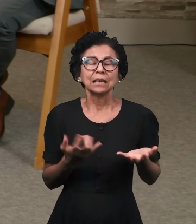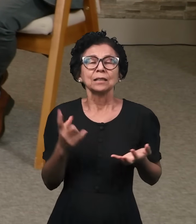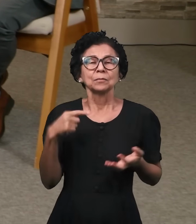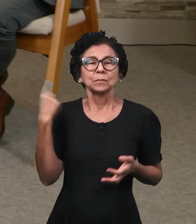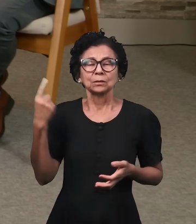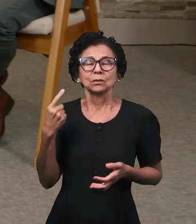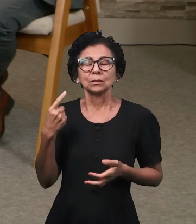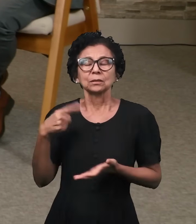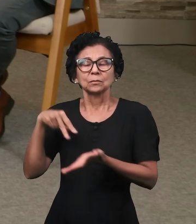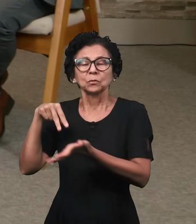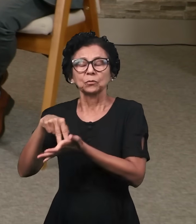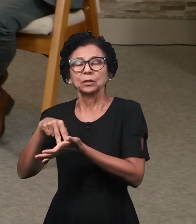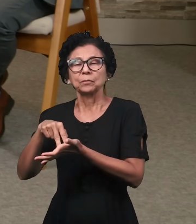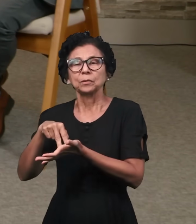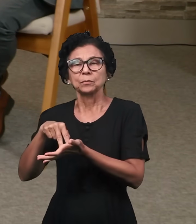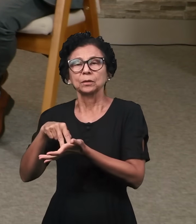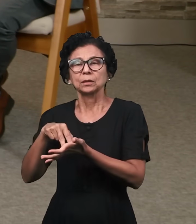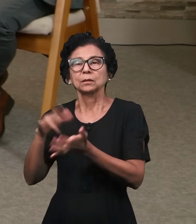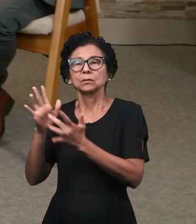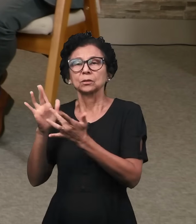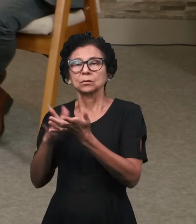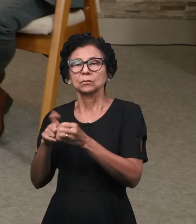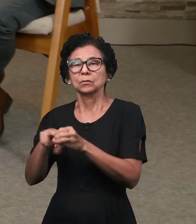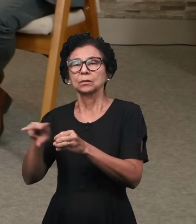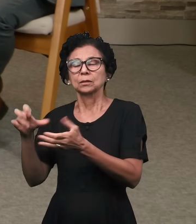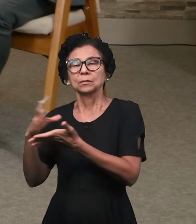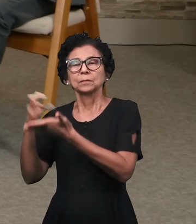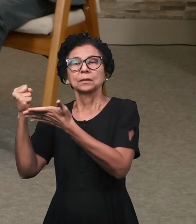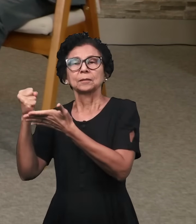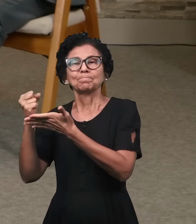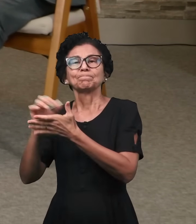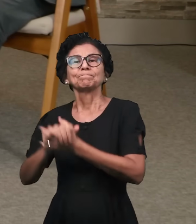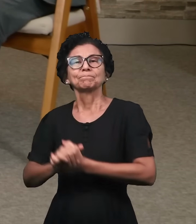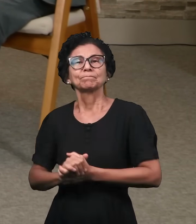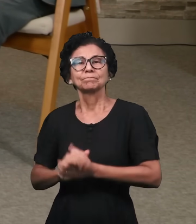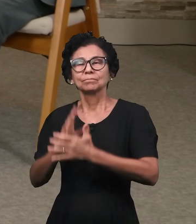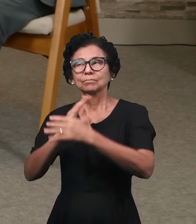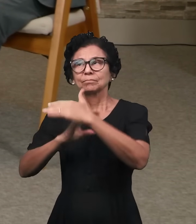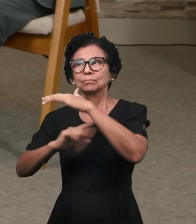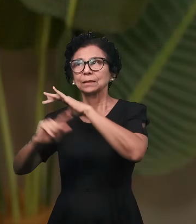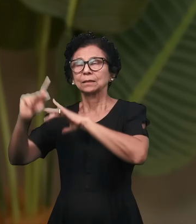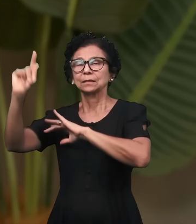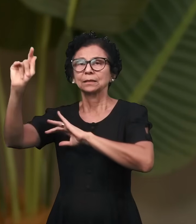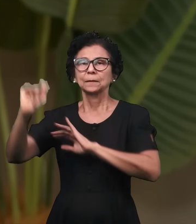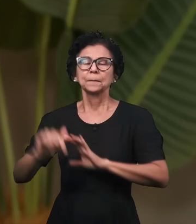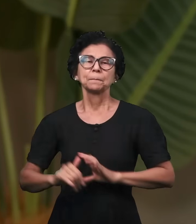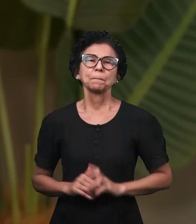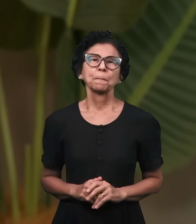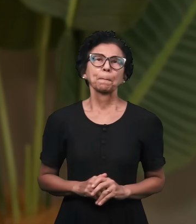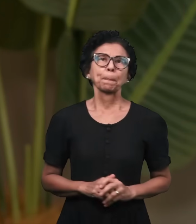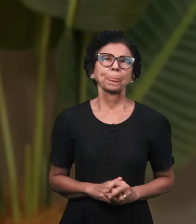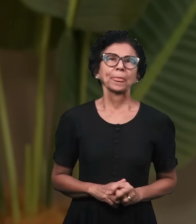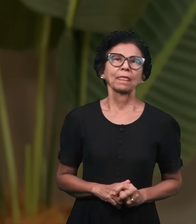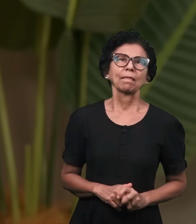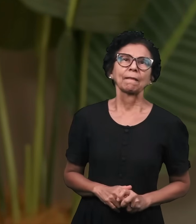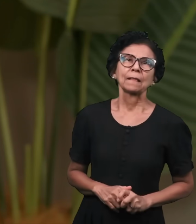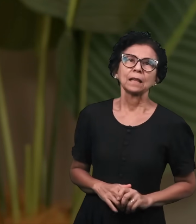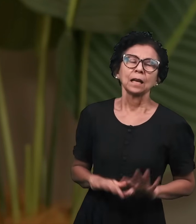fiel, e nós seremos levados para a eternidade. Inclusive, não é a nossa área, né? Eu creio que também não é a